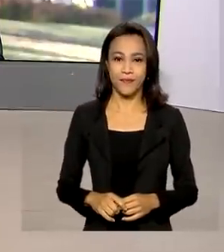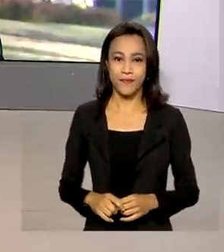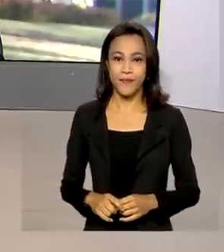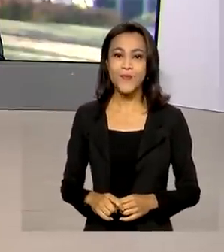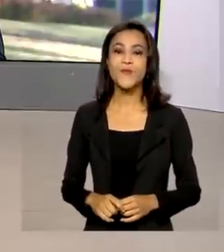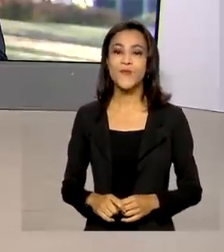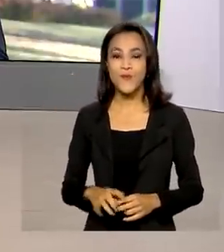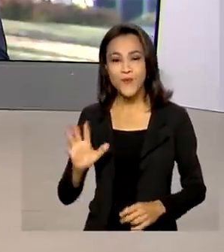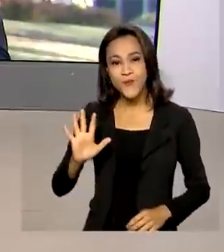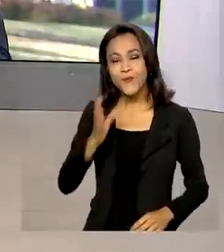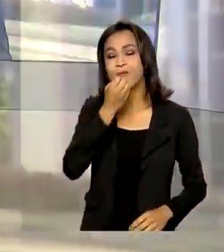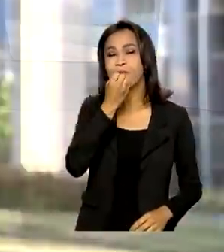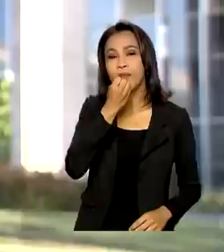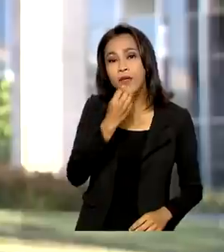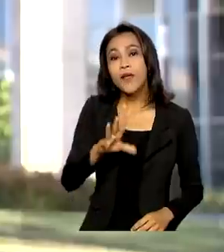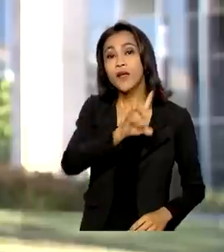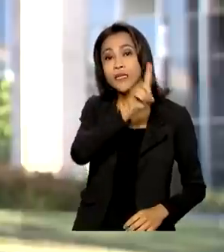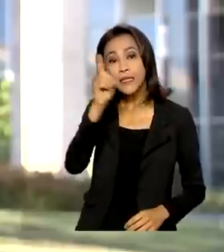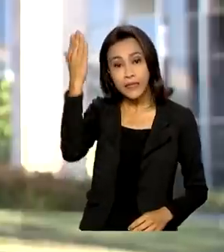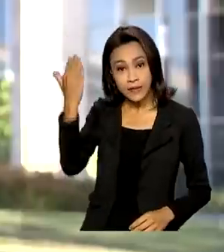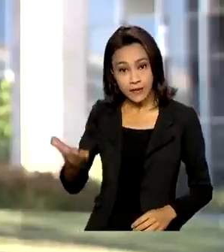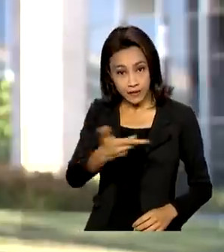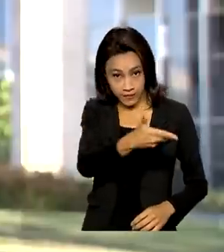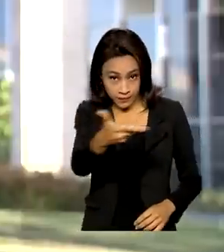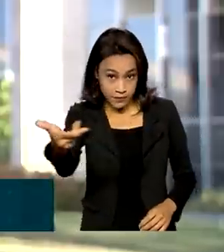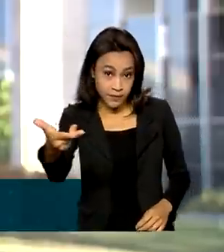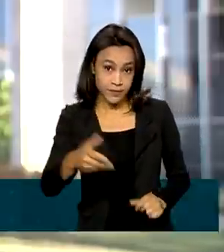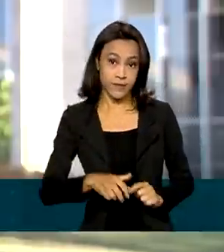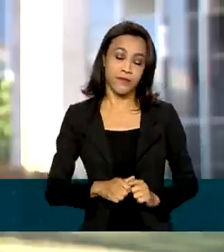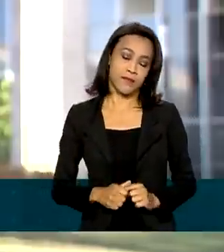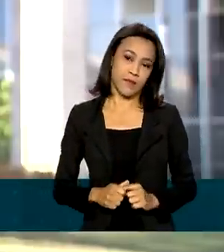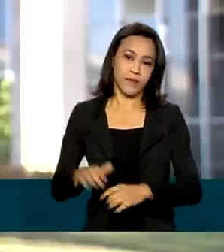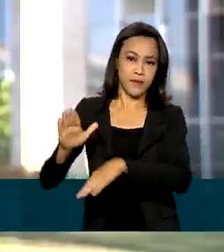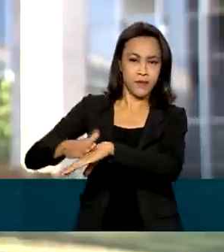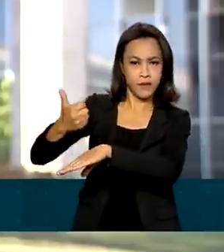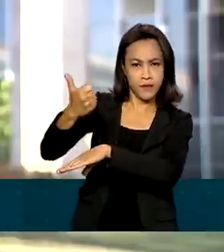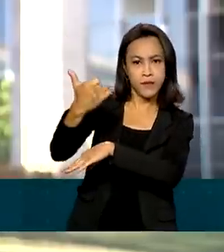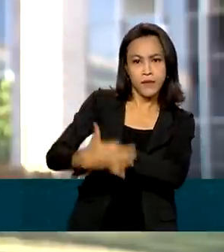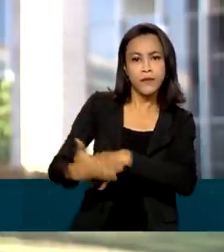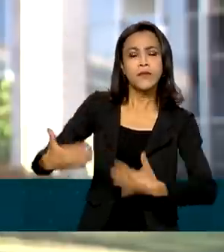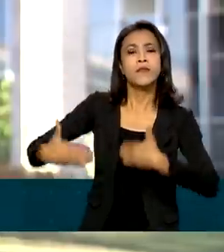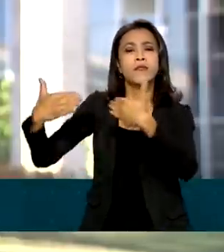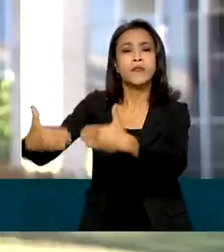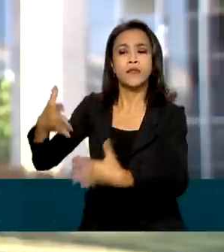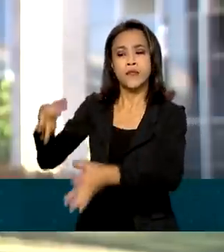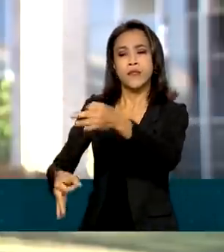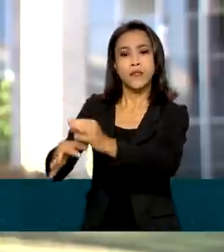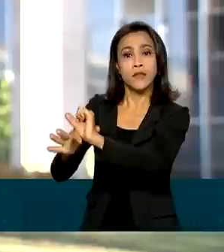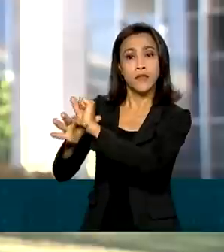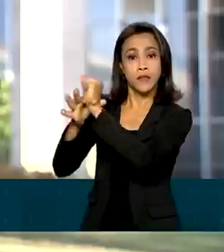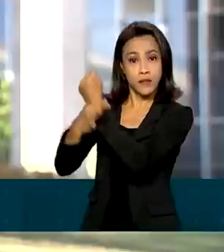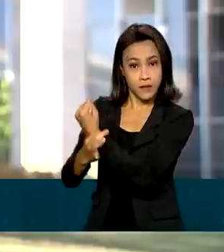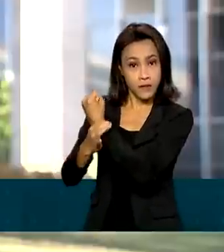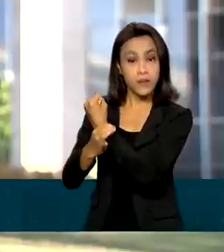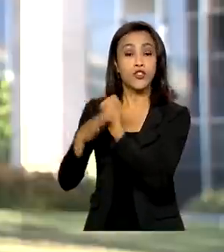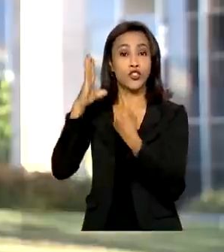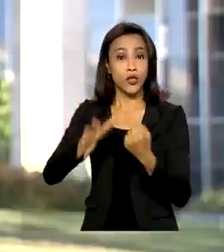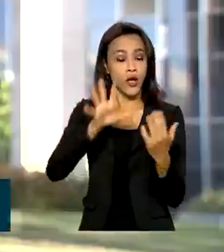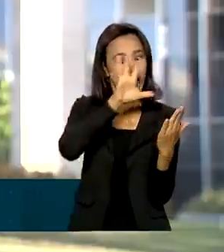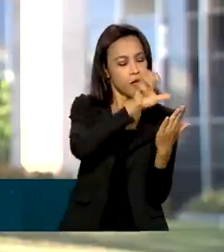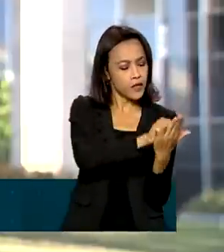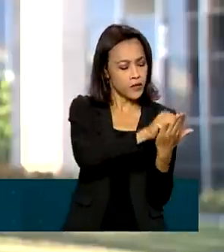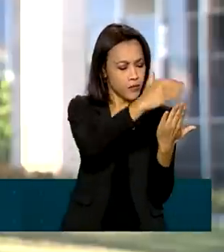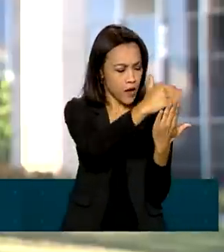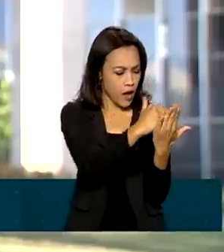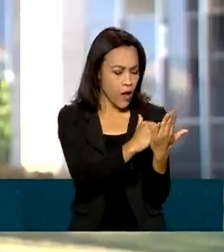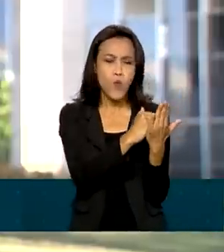Oi Oi Renata bom dia para você bom dia a todos Olha segundo o Ministério da Justiça e segurança pública não foi registrada uma